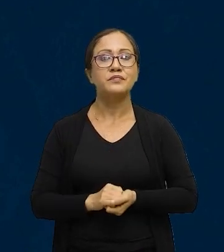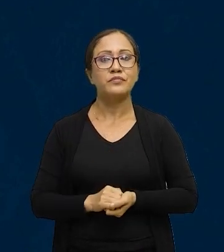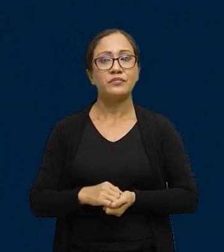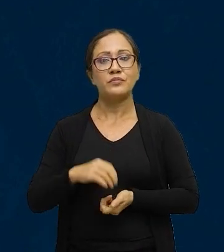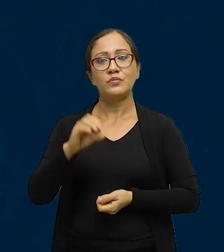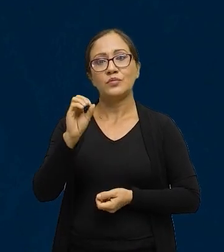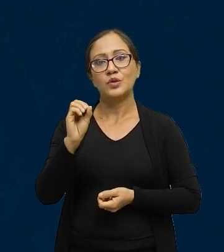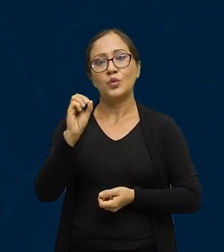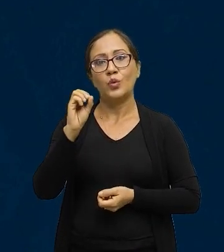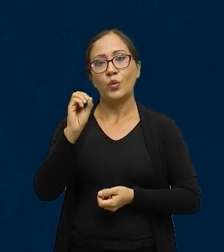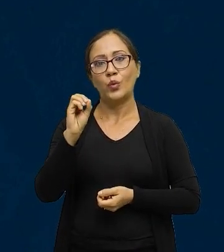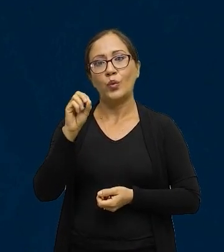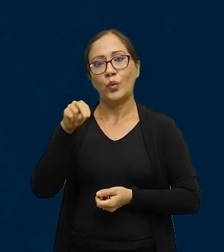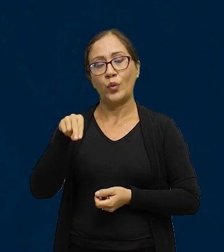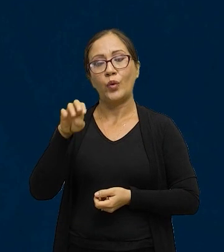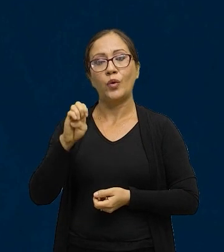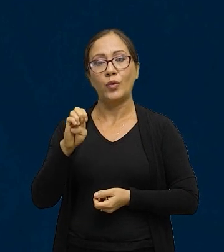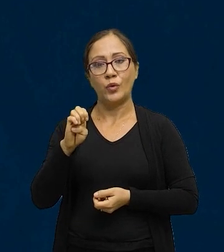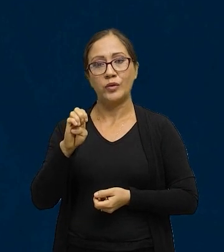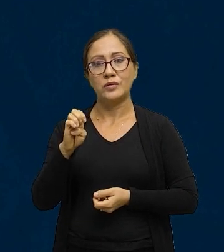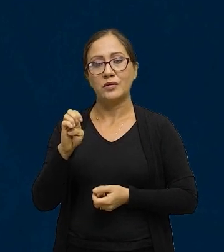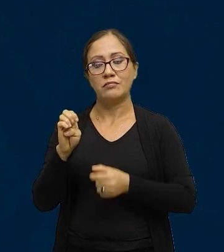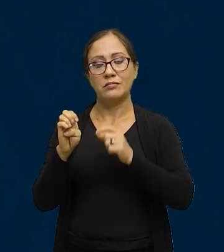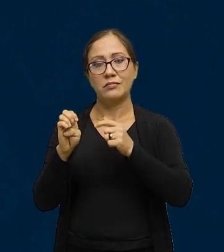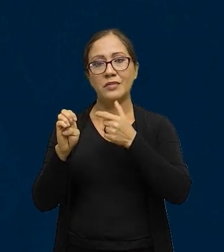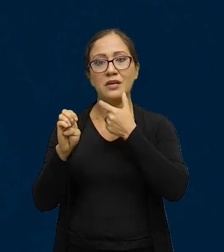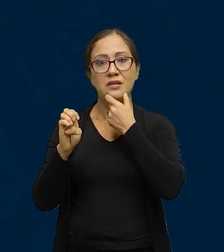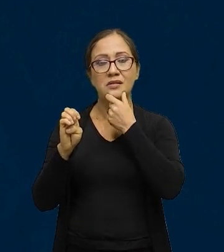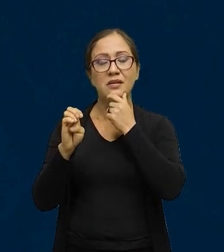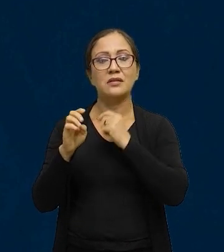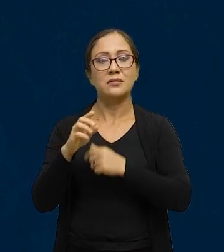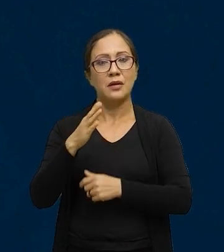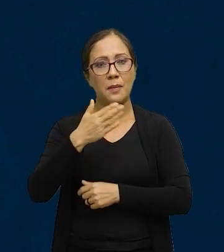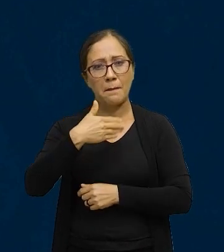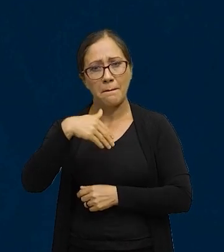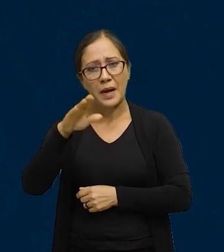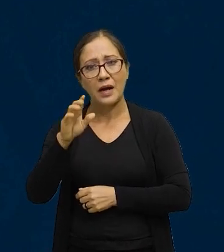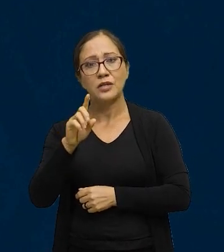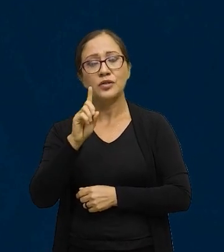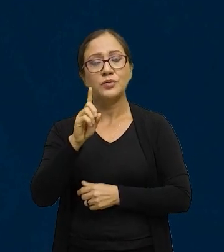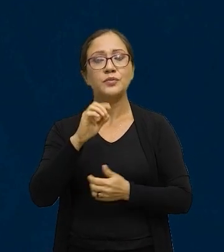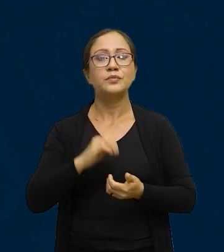Palavra one. E mais de um. Então, por isso que ela disse para ser mais